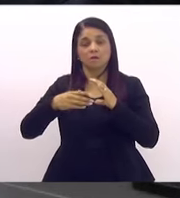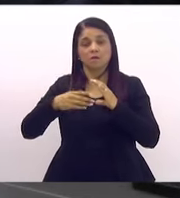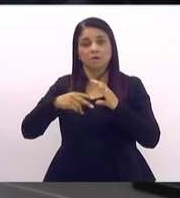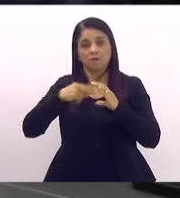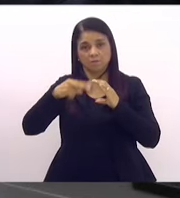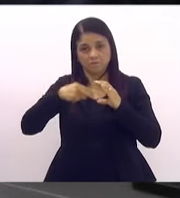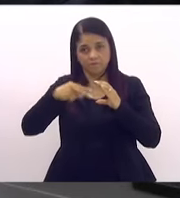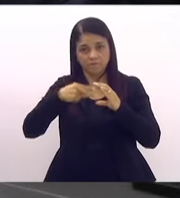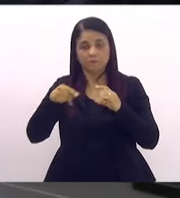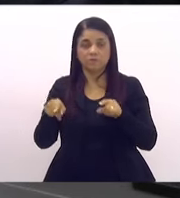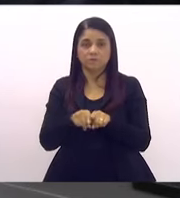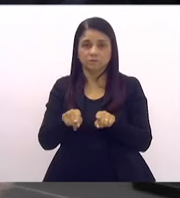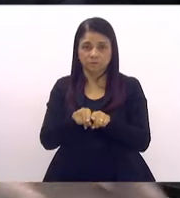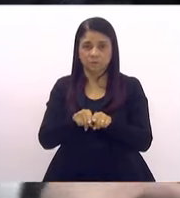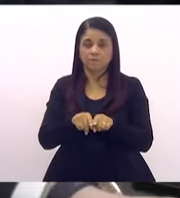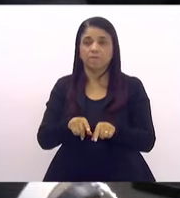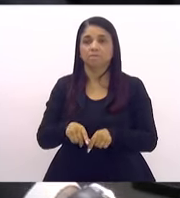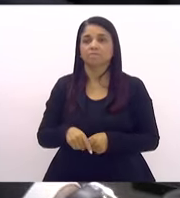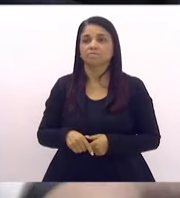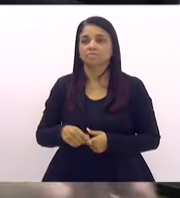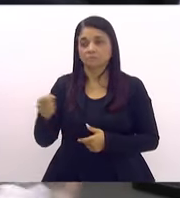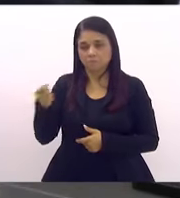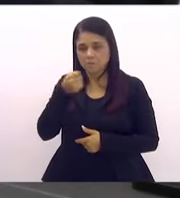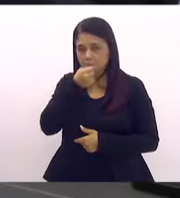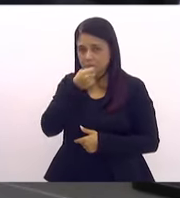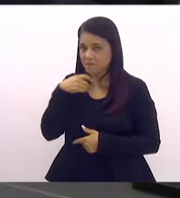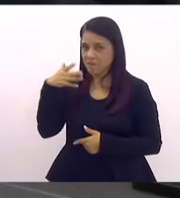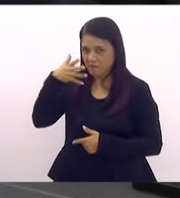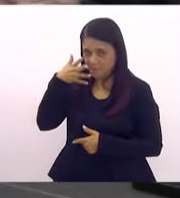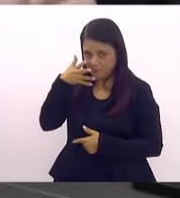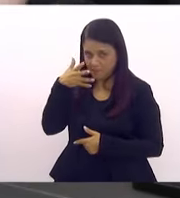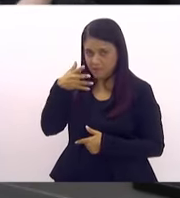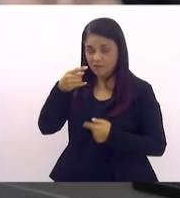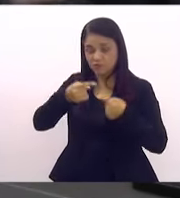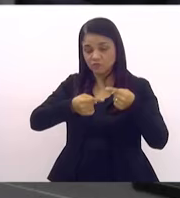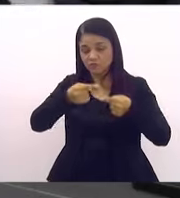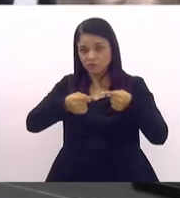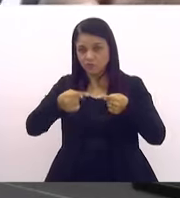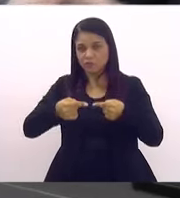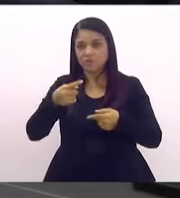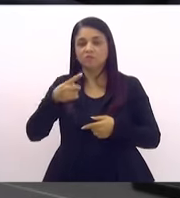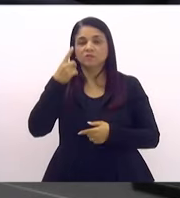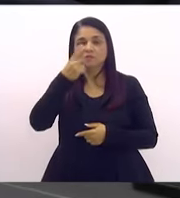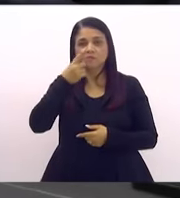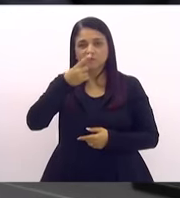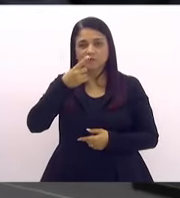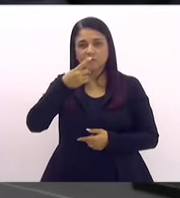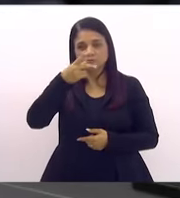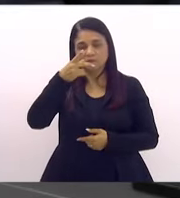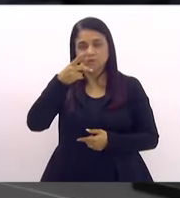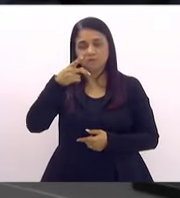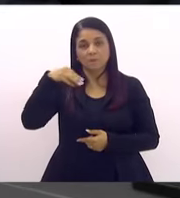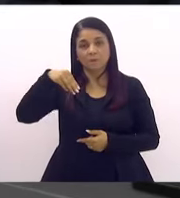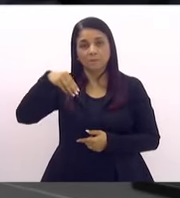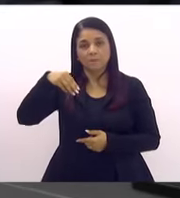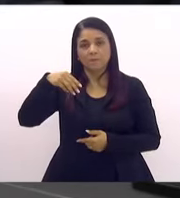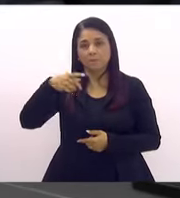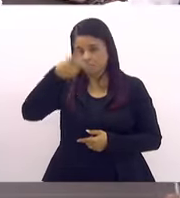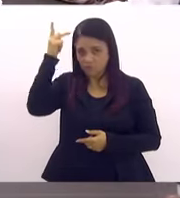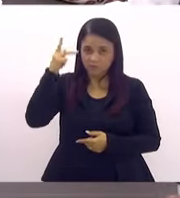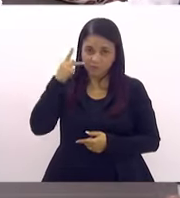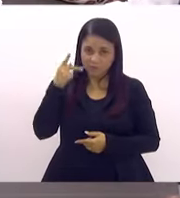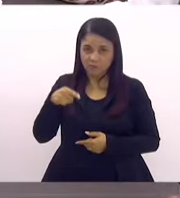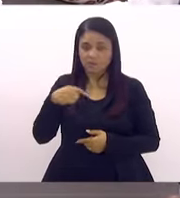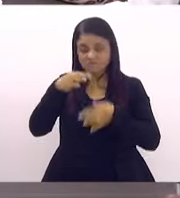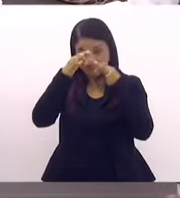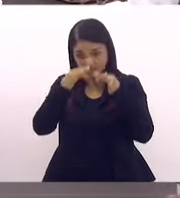uma parte? Lógico, deputado Luiz Paulo. Só a parte. A parte. Para discutir depois, deputado doutor Serginho e deputado Domingos. Eu tenho certeza que